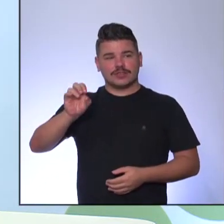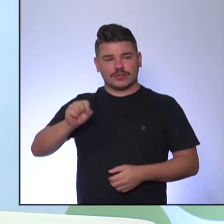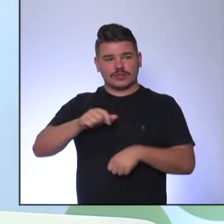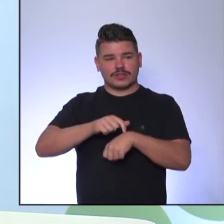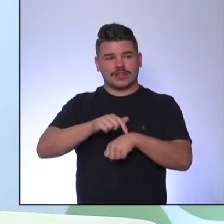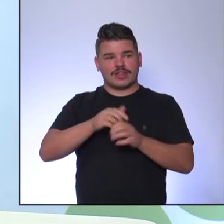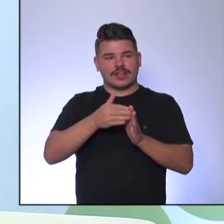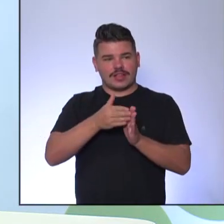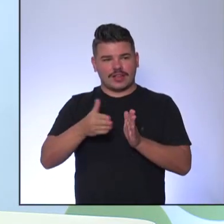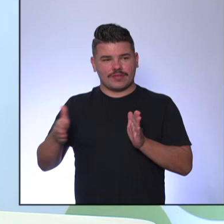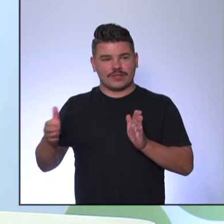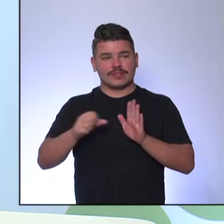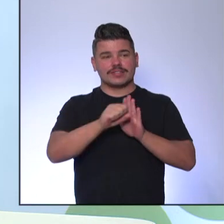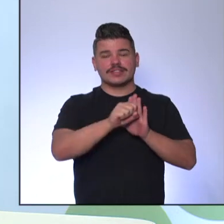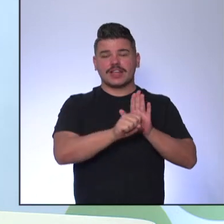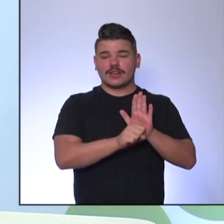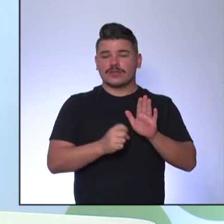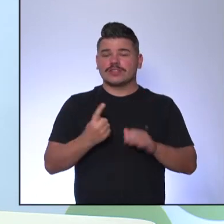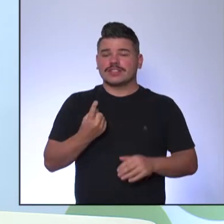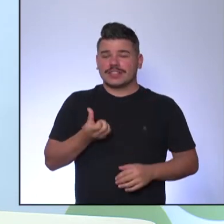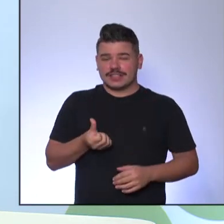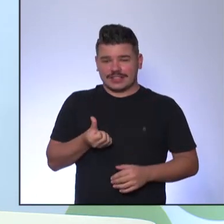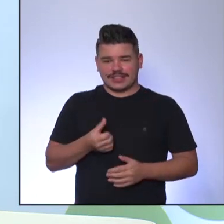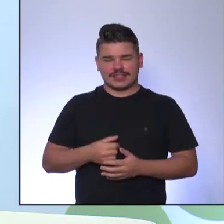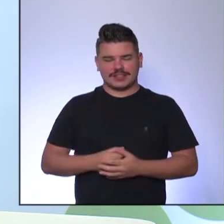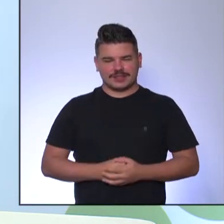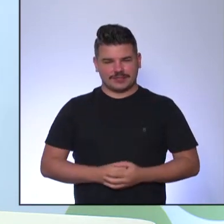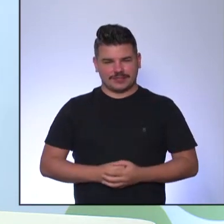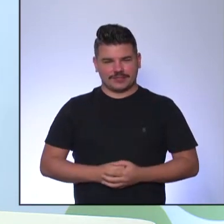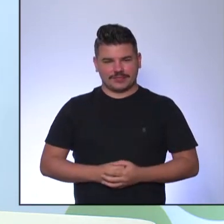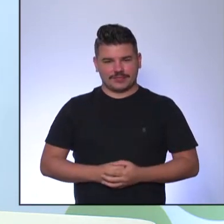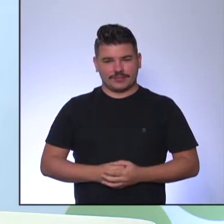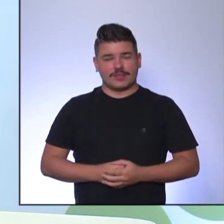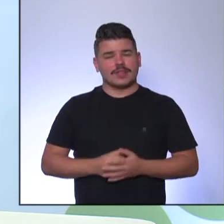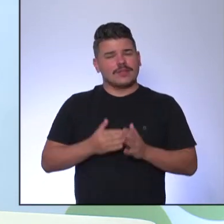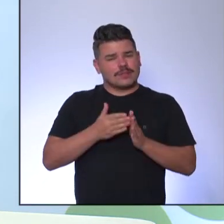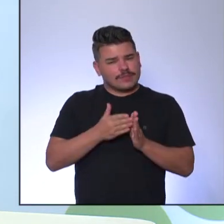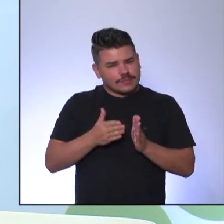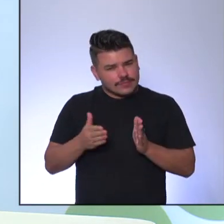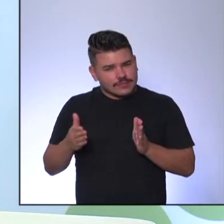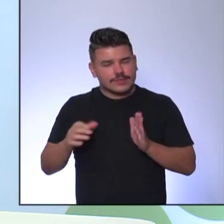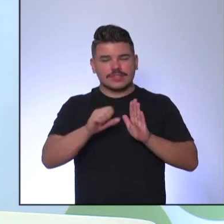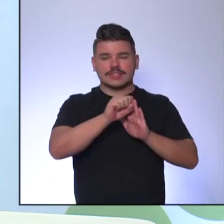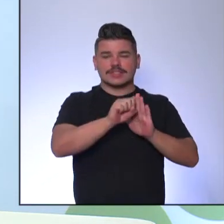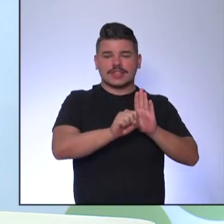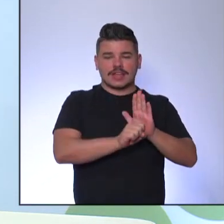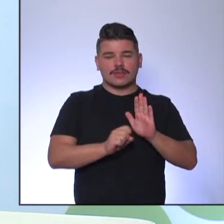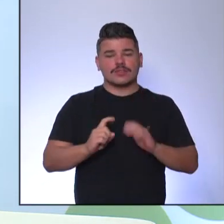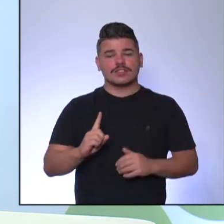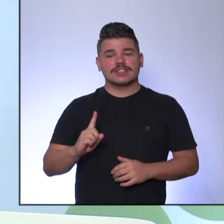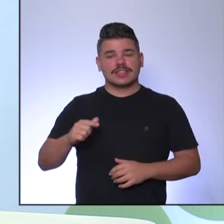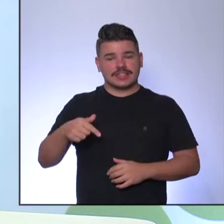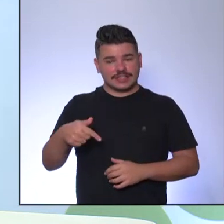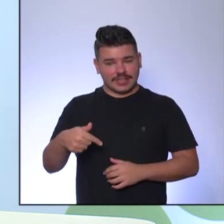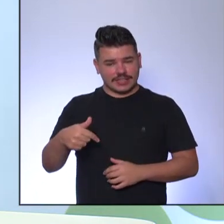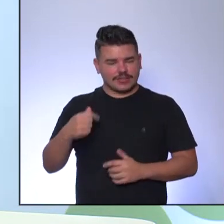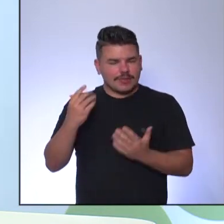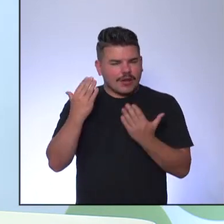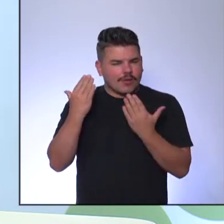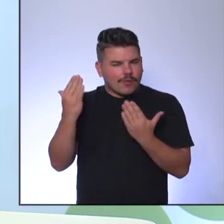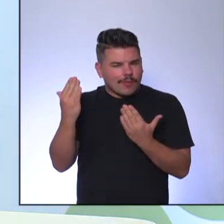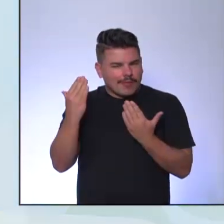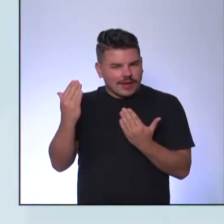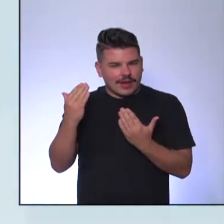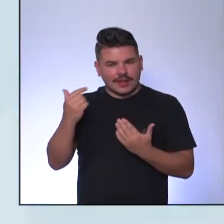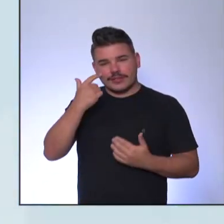XVI. Agora, avançando para o século XVII, ou seja, fazendo um comparativo, aí no